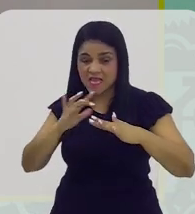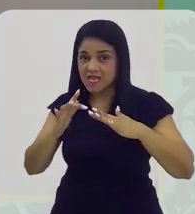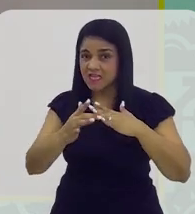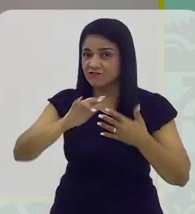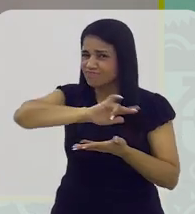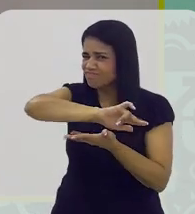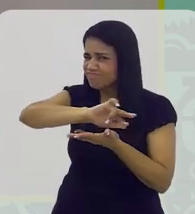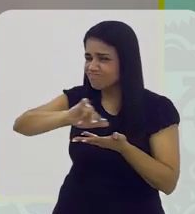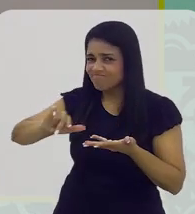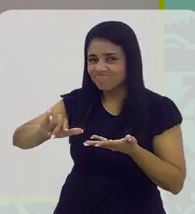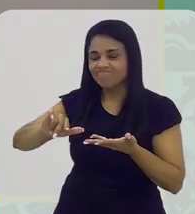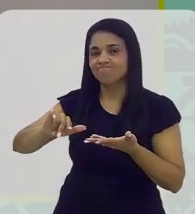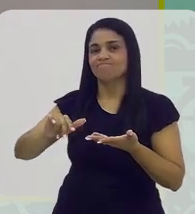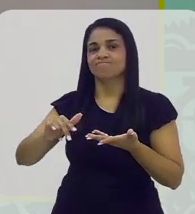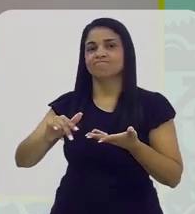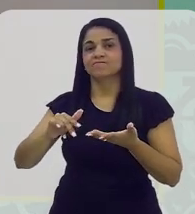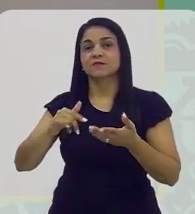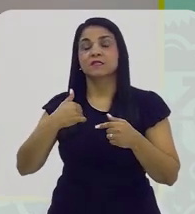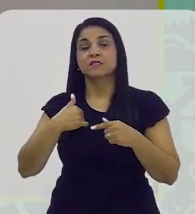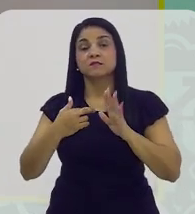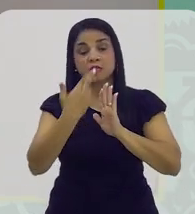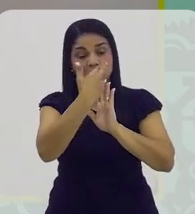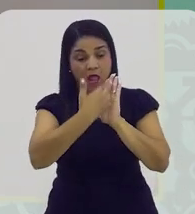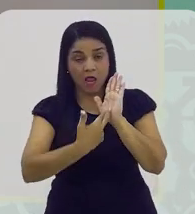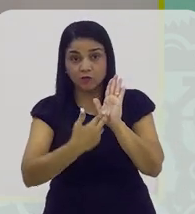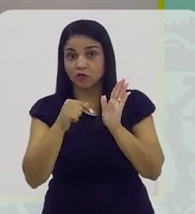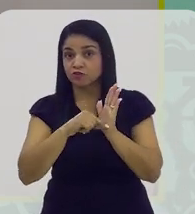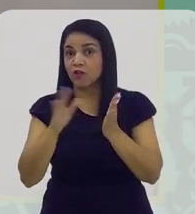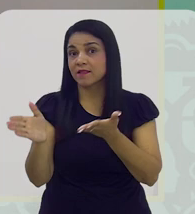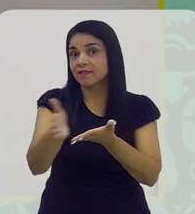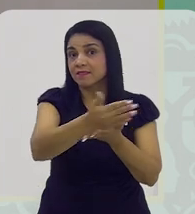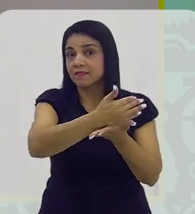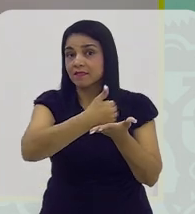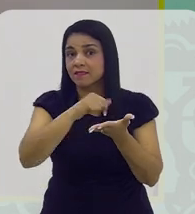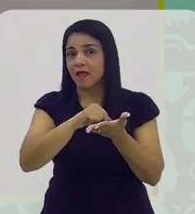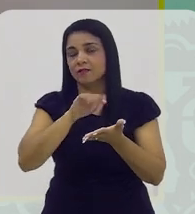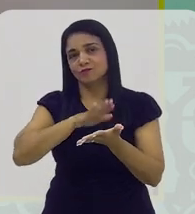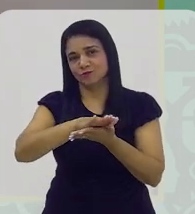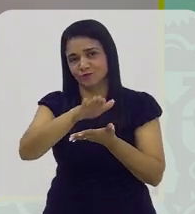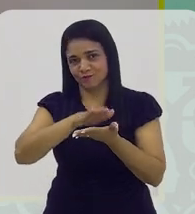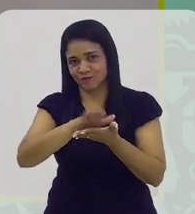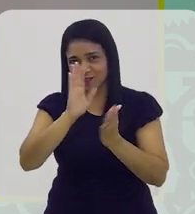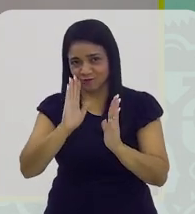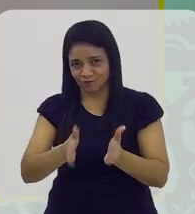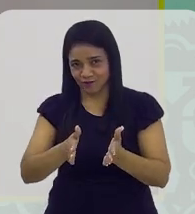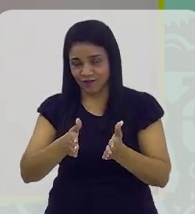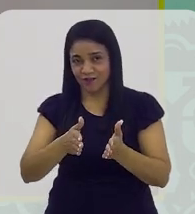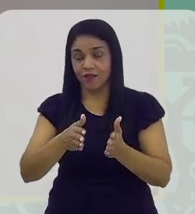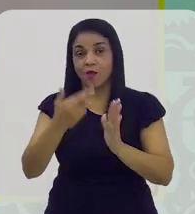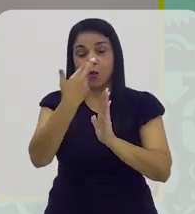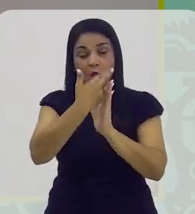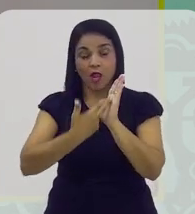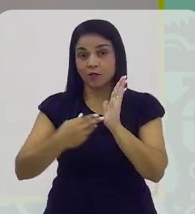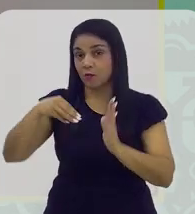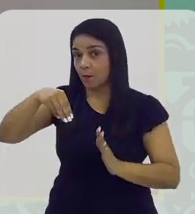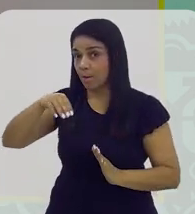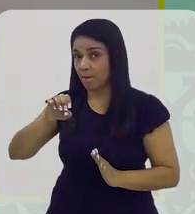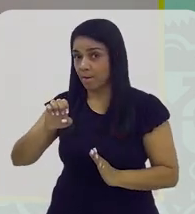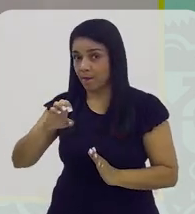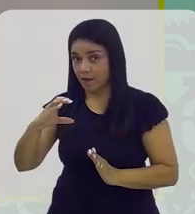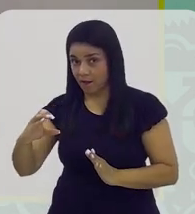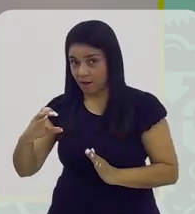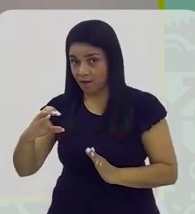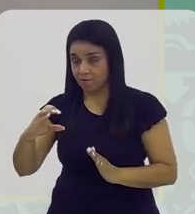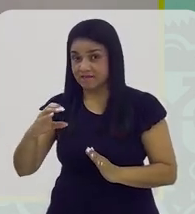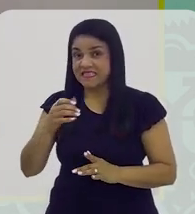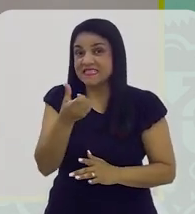redes sociais, o que a gente trouxe nesse relatório já são dados que já haviam sido publicados. A gente trouxe para o relatório do MEC que